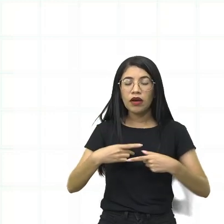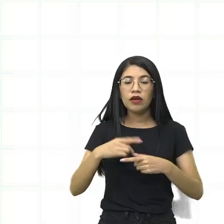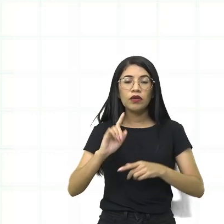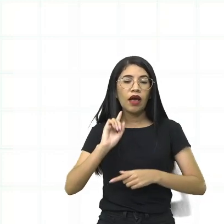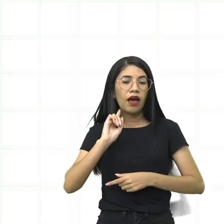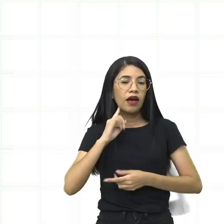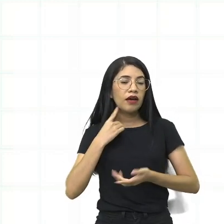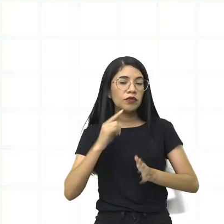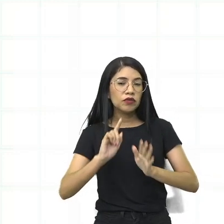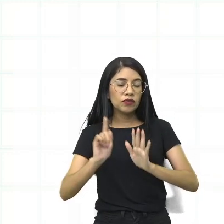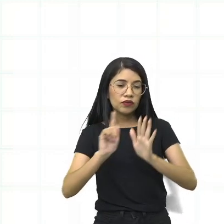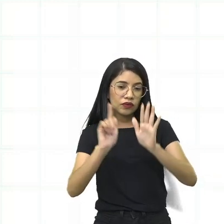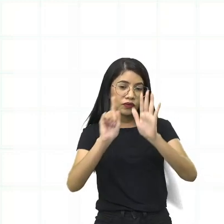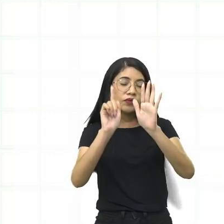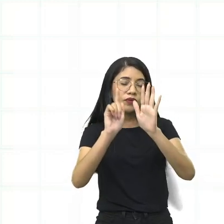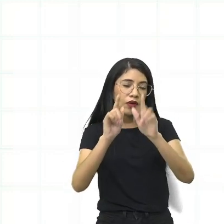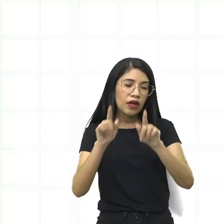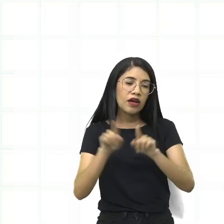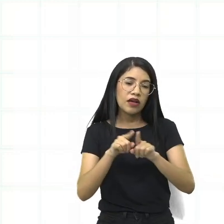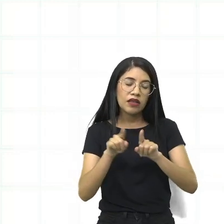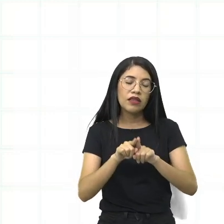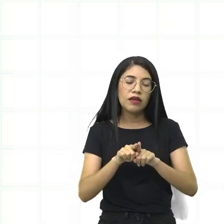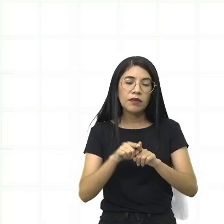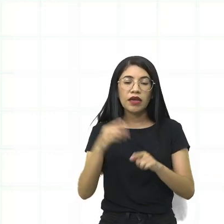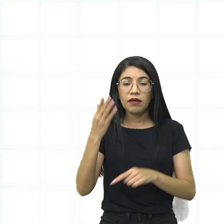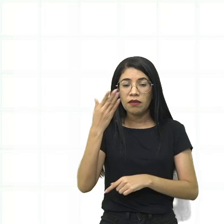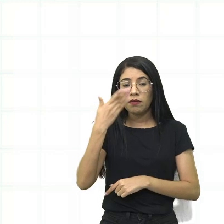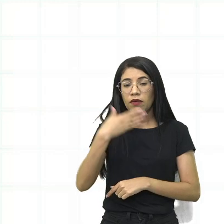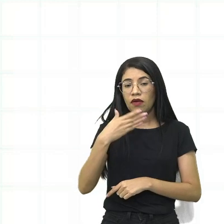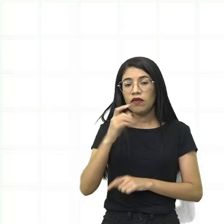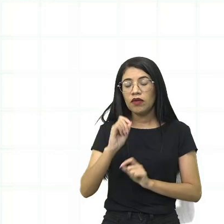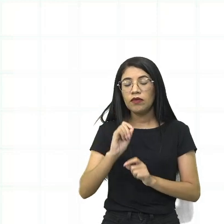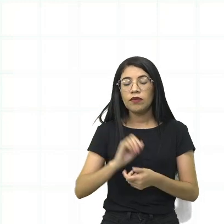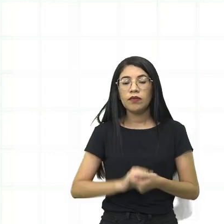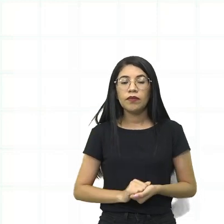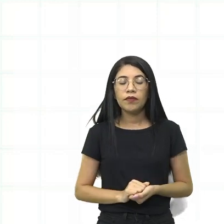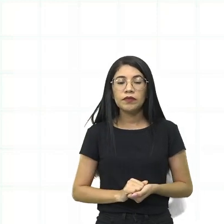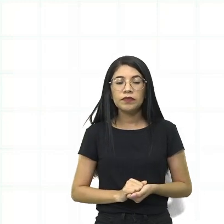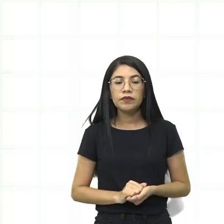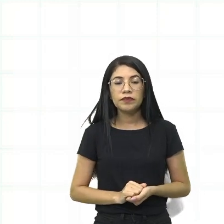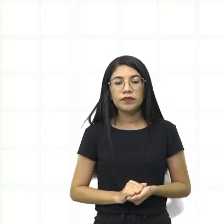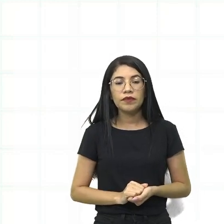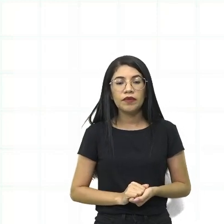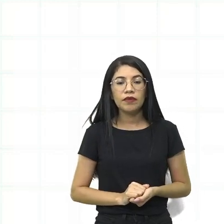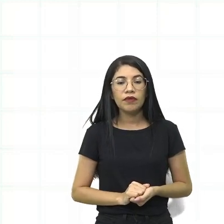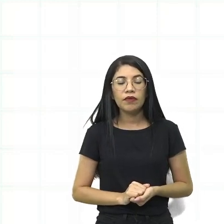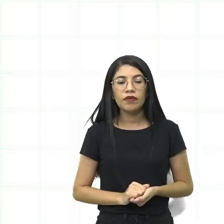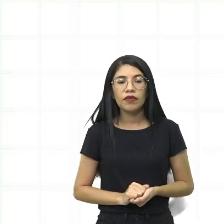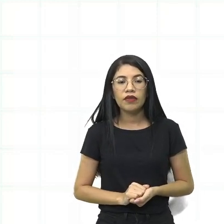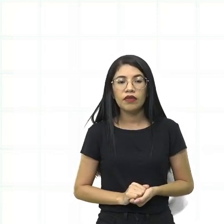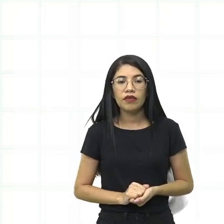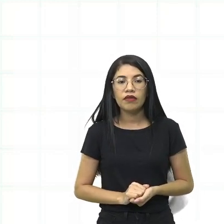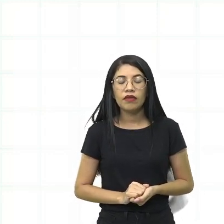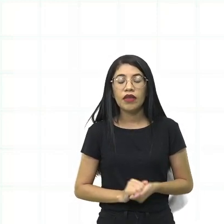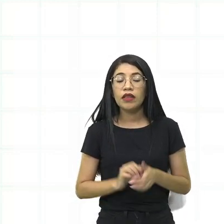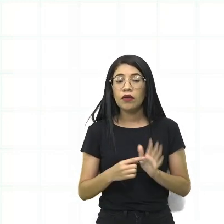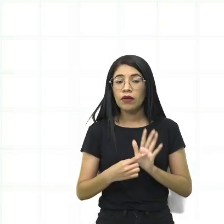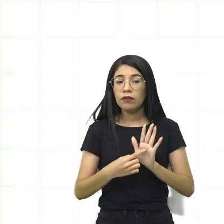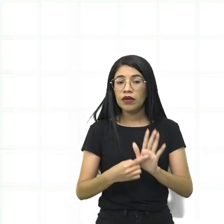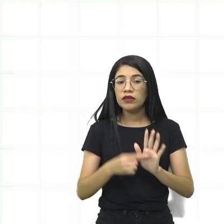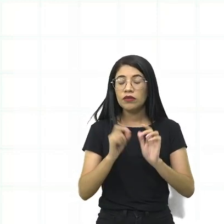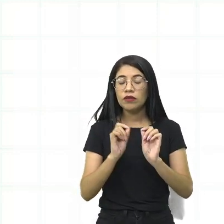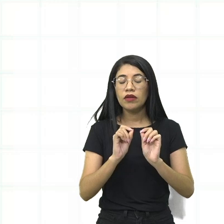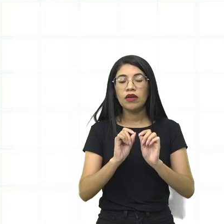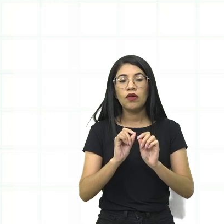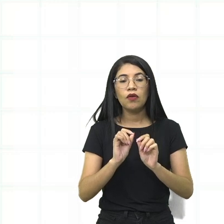aí é algo que é comprovado também de efeito estufa, é a principal causa dessas mudanças. Então eu trago uma causa,